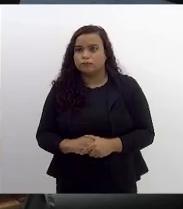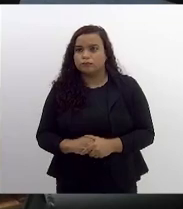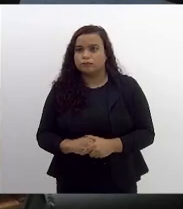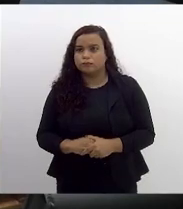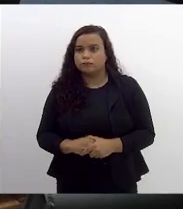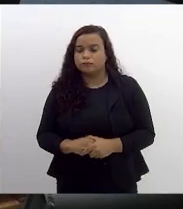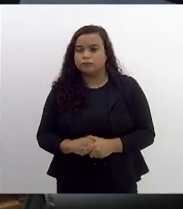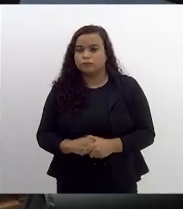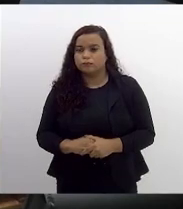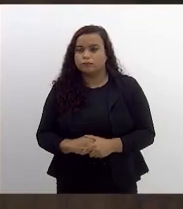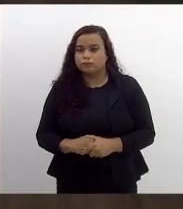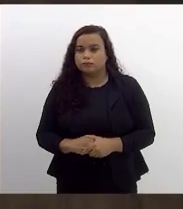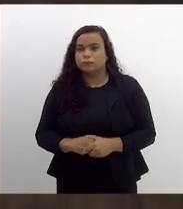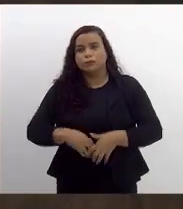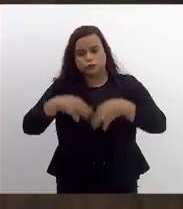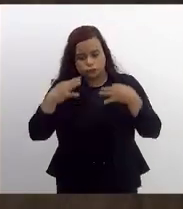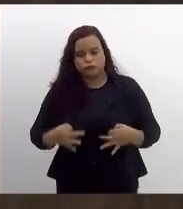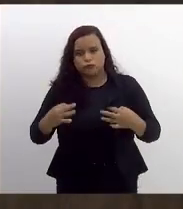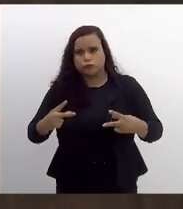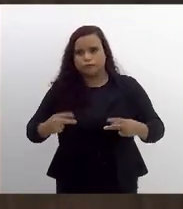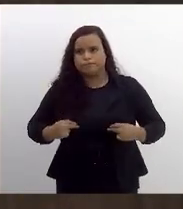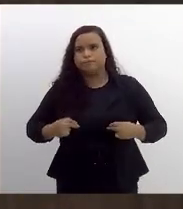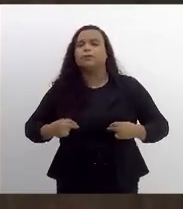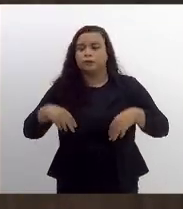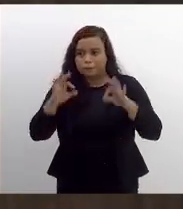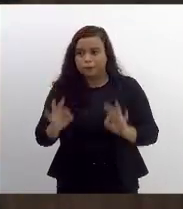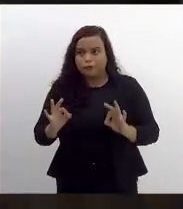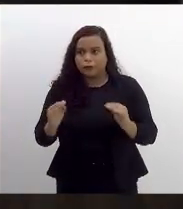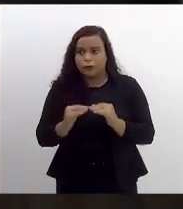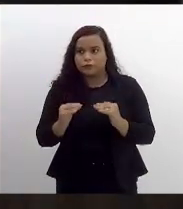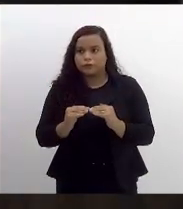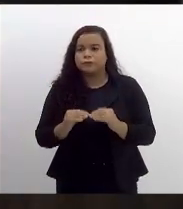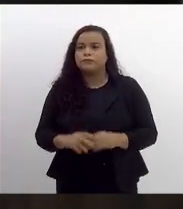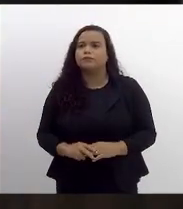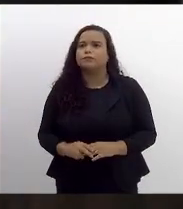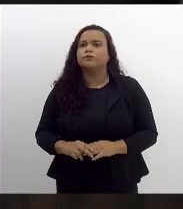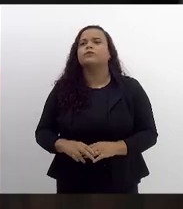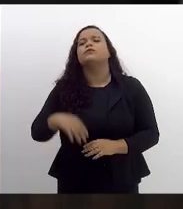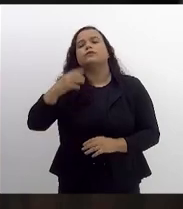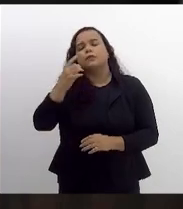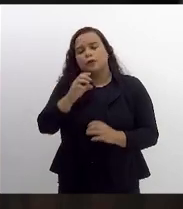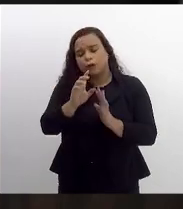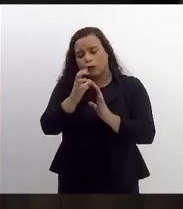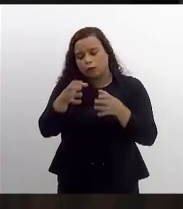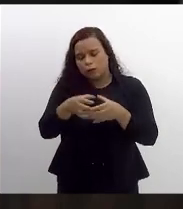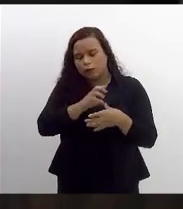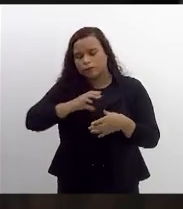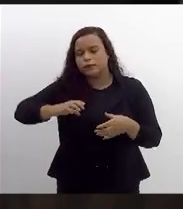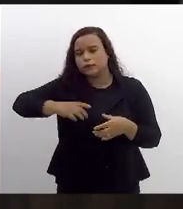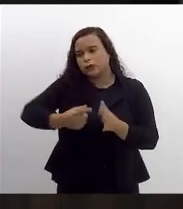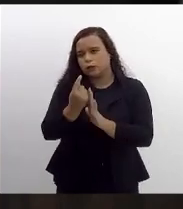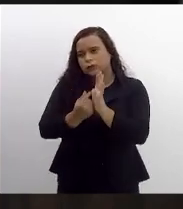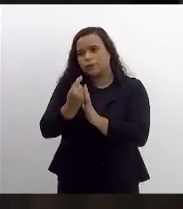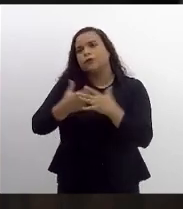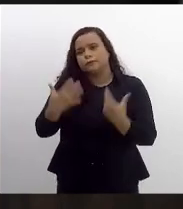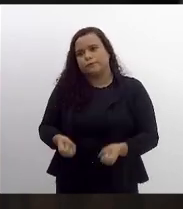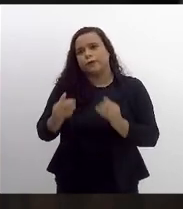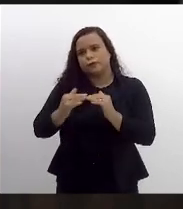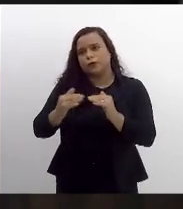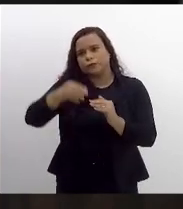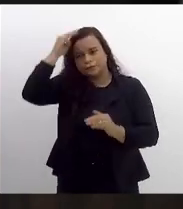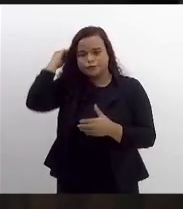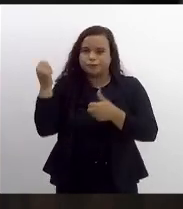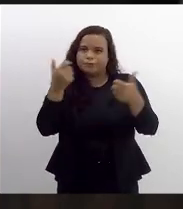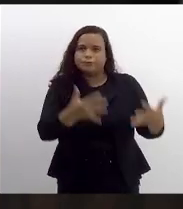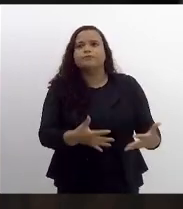é justo e merecia dá parecer favorável favorável Presidente com os